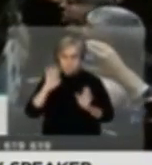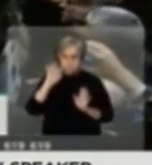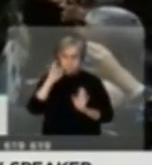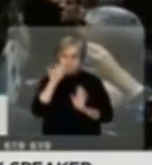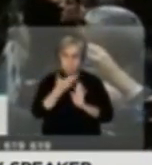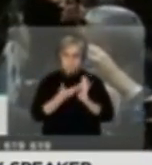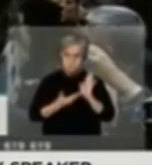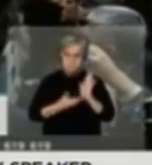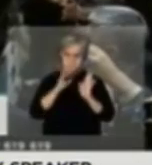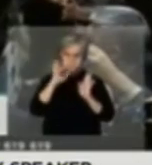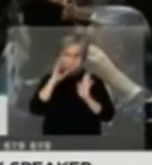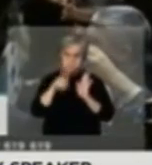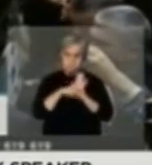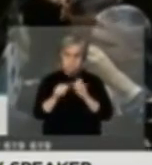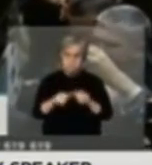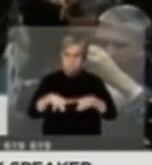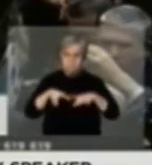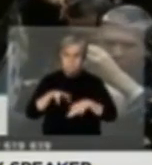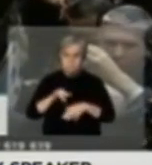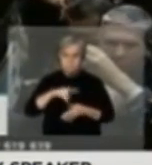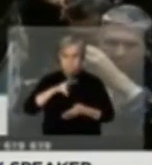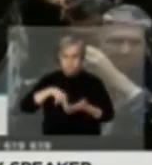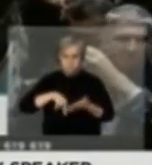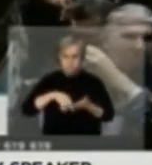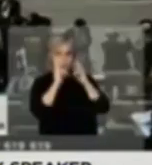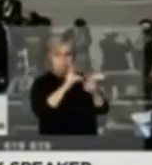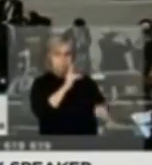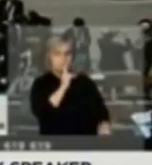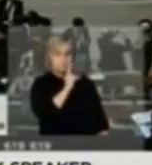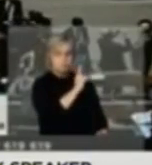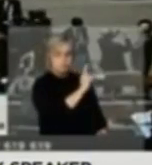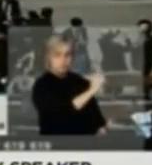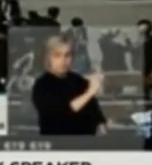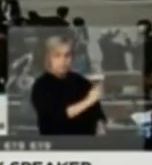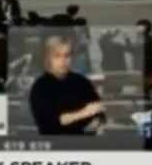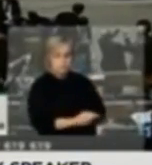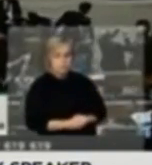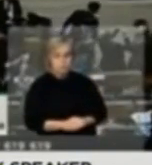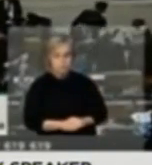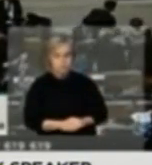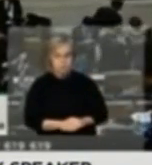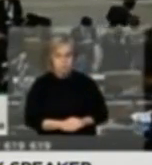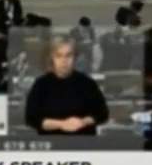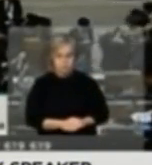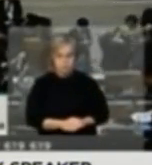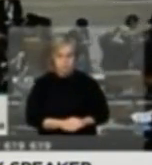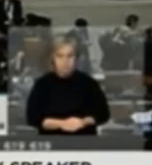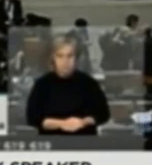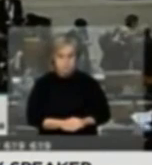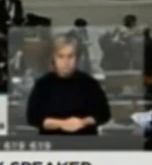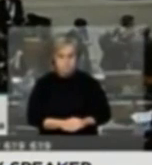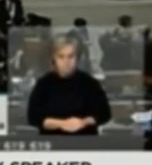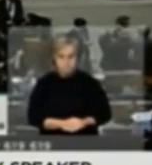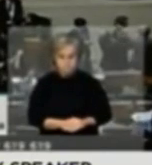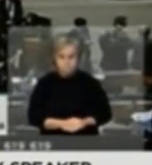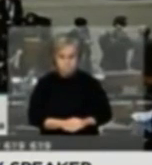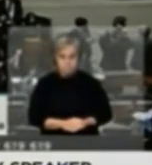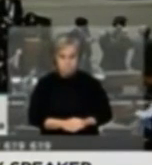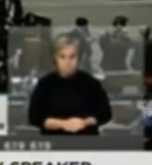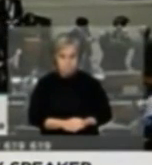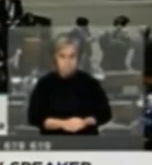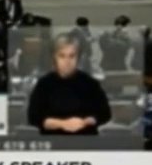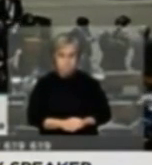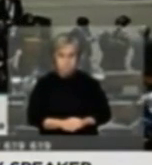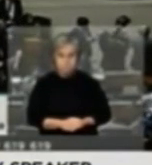podem pôr em perigo membros do governo do novo presidente do Brasil, Michel Temer, e tirar sua agenda da reforma fiscal